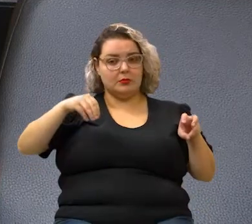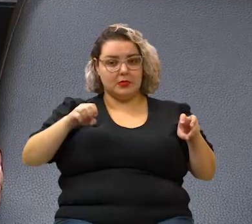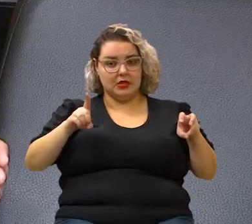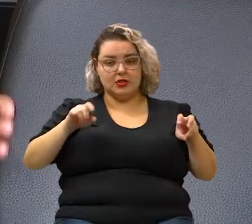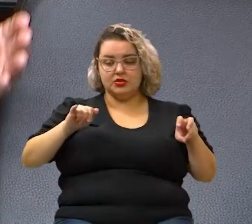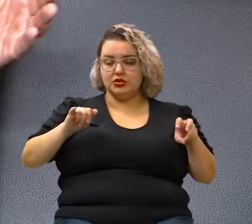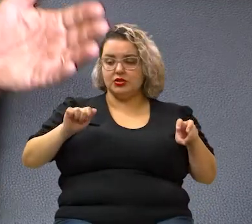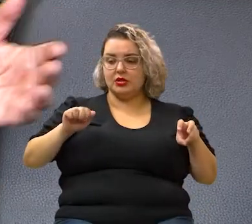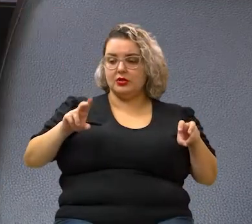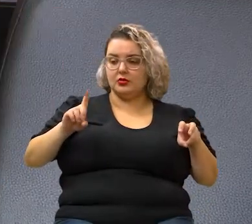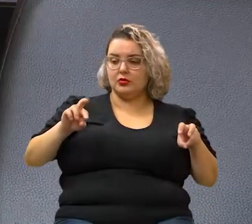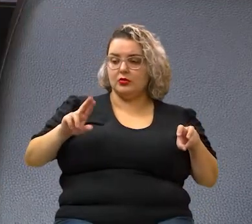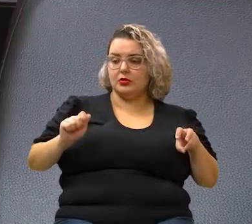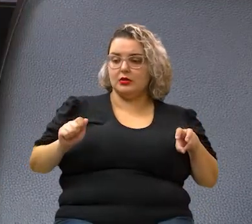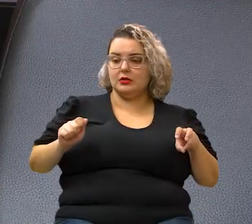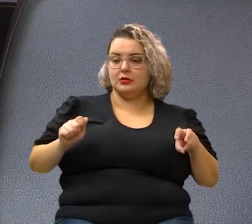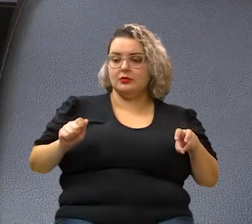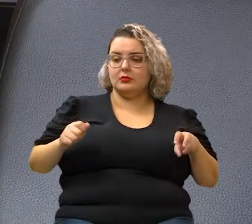uma mediadora,